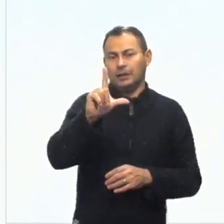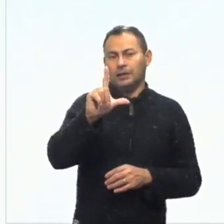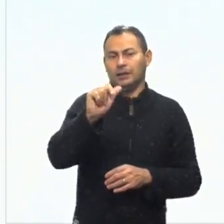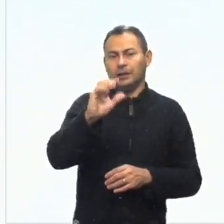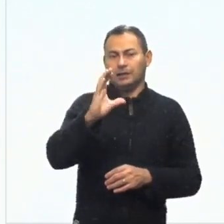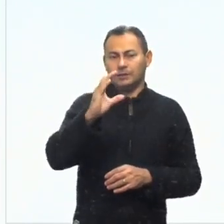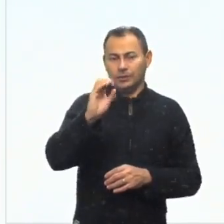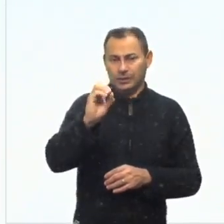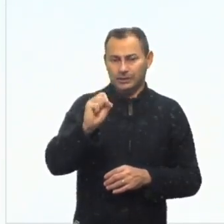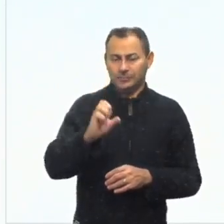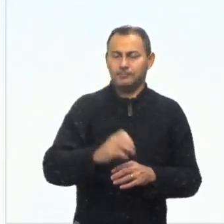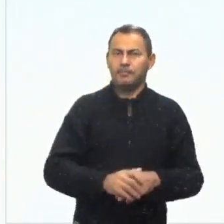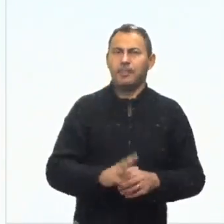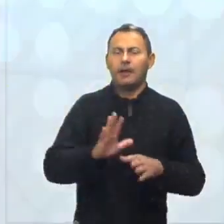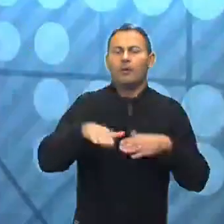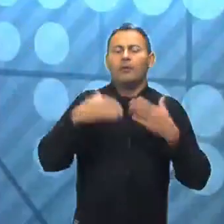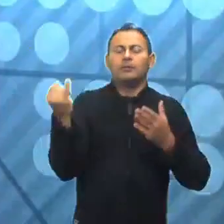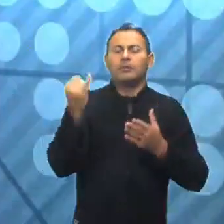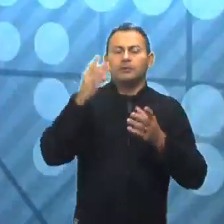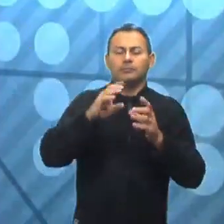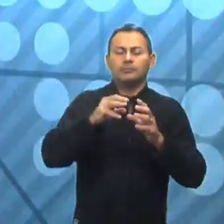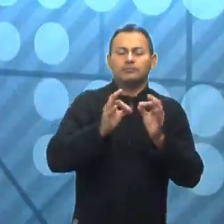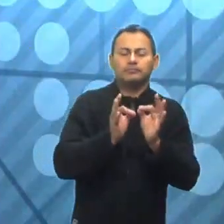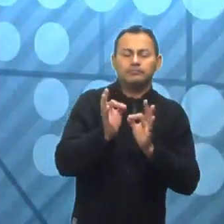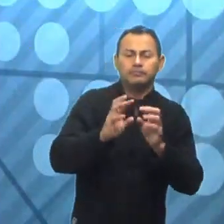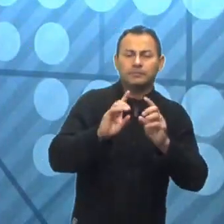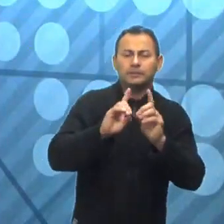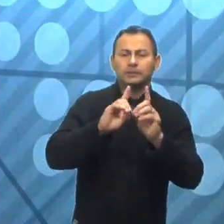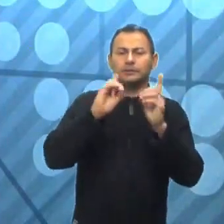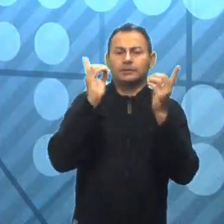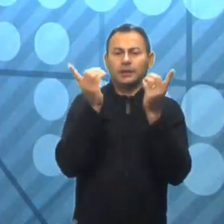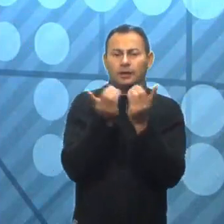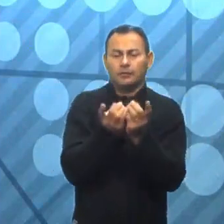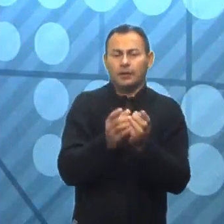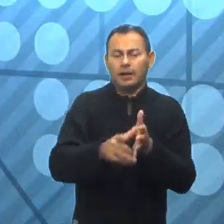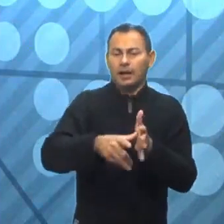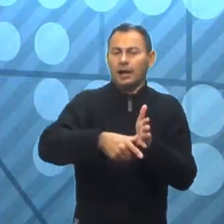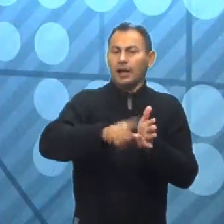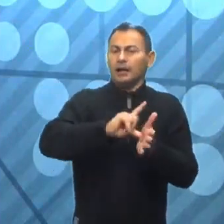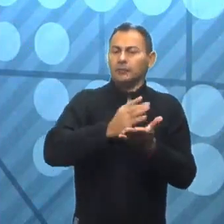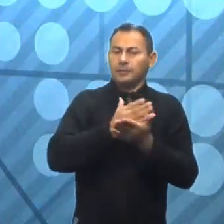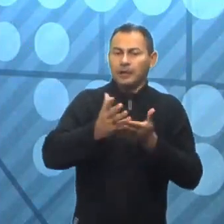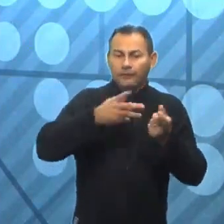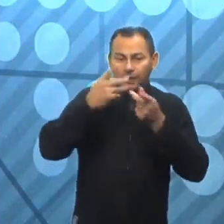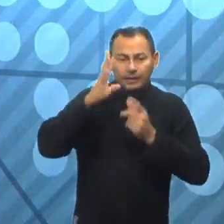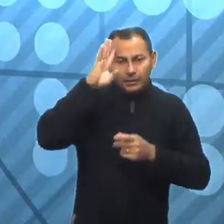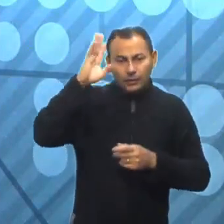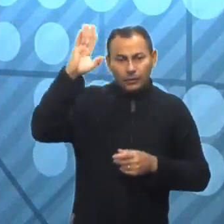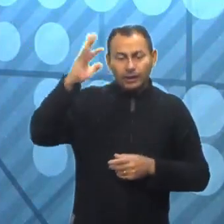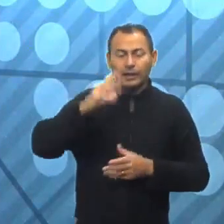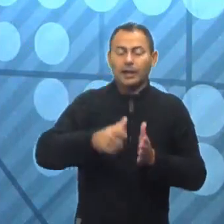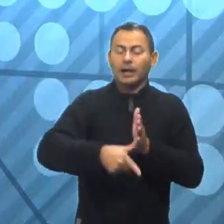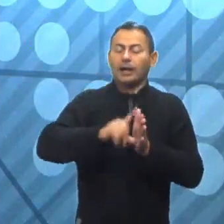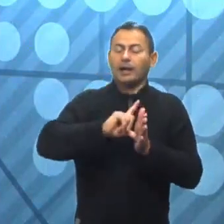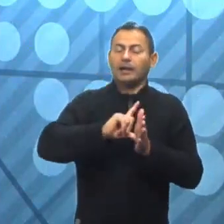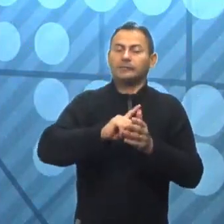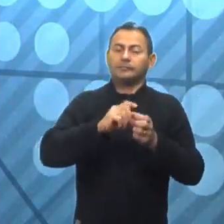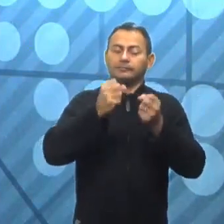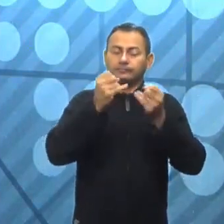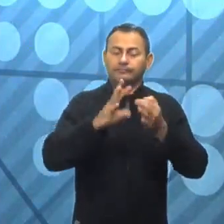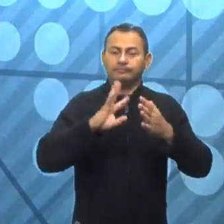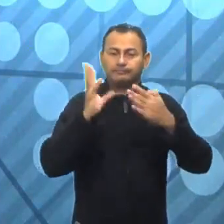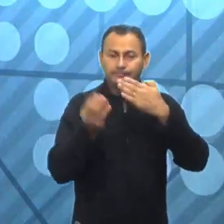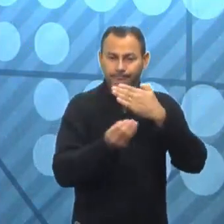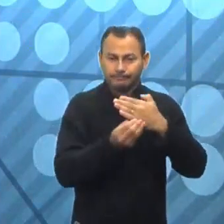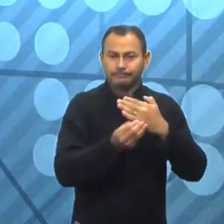que é a importância dessa modulação digital? Antes da gente começar a falar de teoria, antes da gente começar a colocar a mão na massa para implementar essa